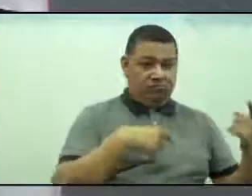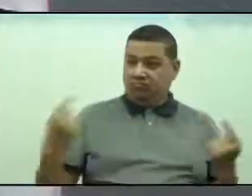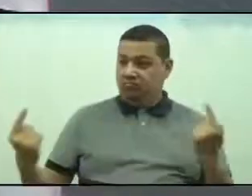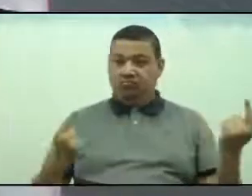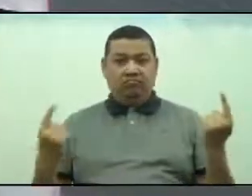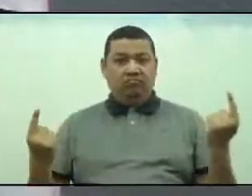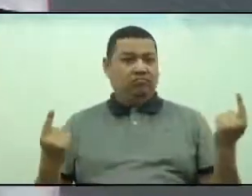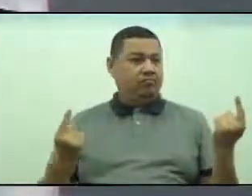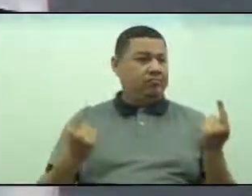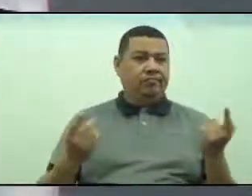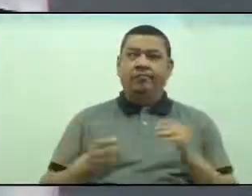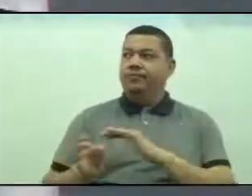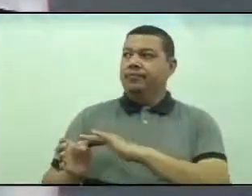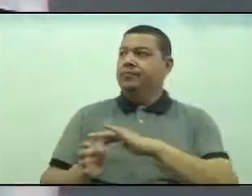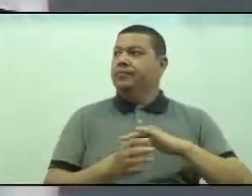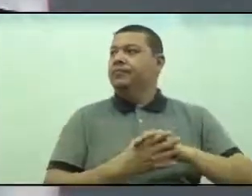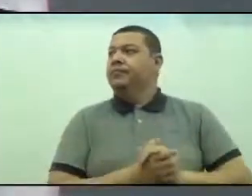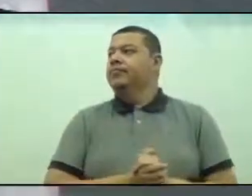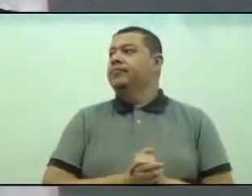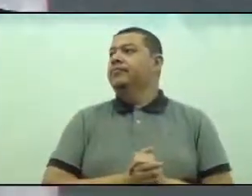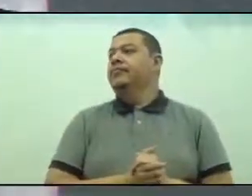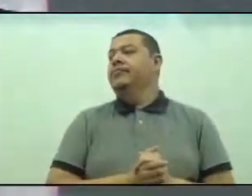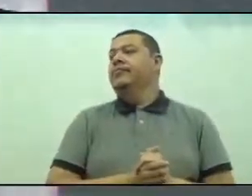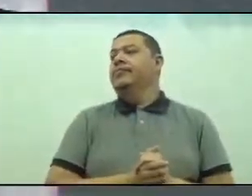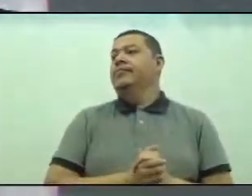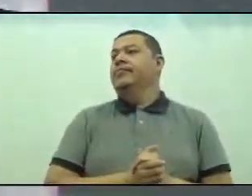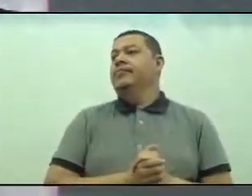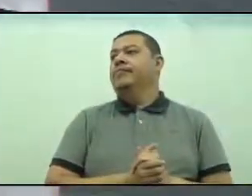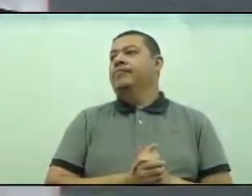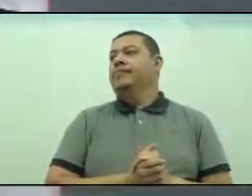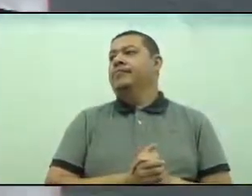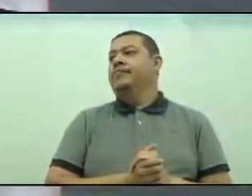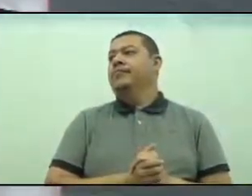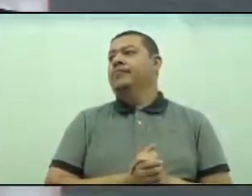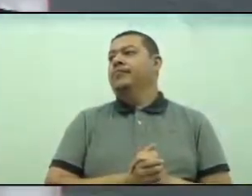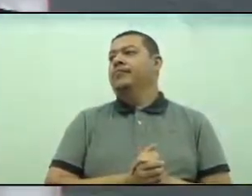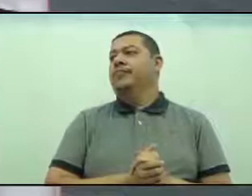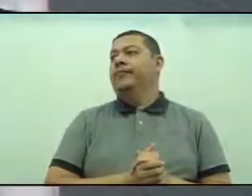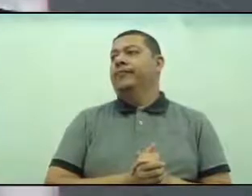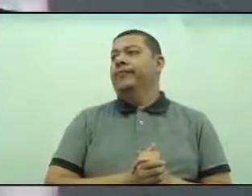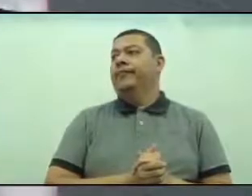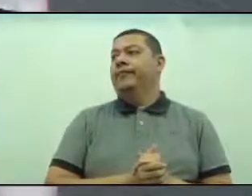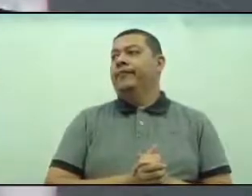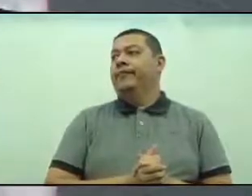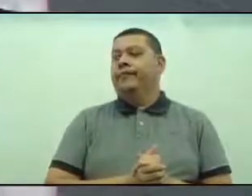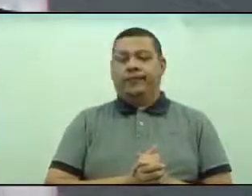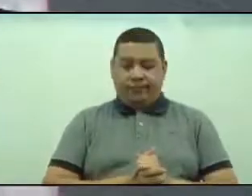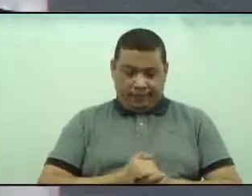Sinema, me concede uma parte? Pois não, vereador. Um adendo na fala do senhor, parabenizar a Vossa Excelência pelo discurso e por